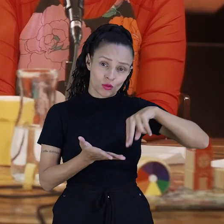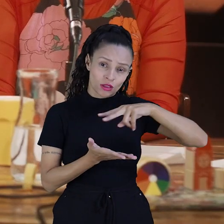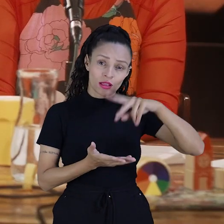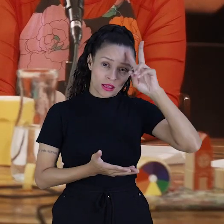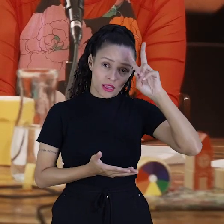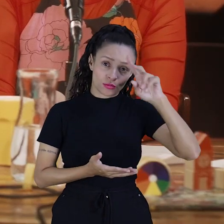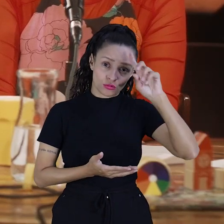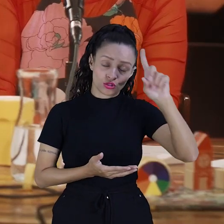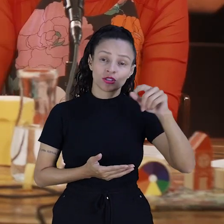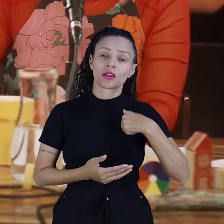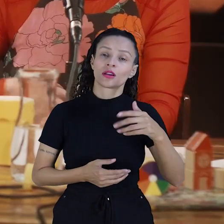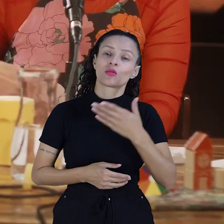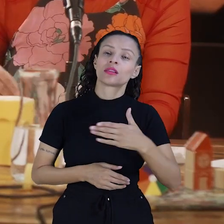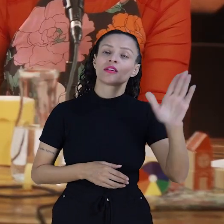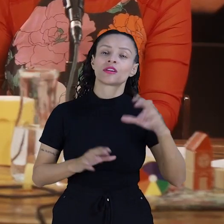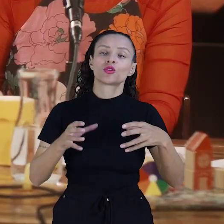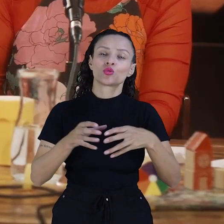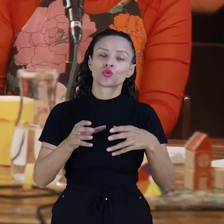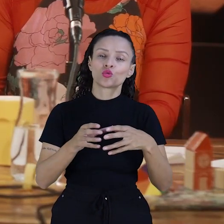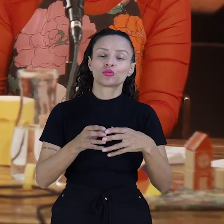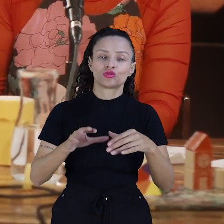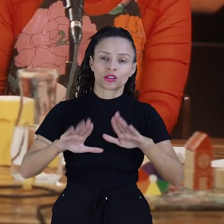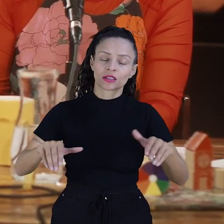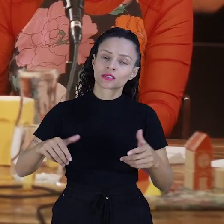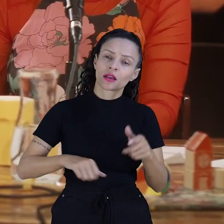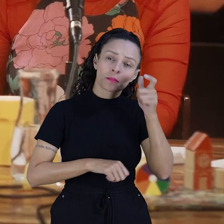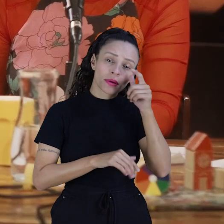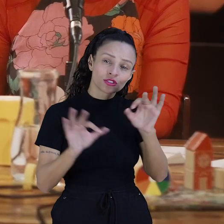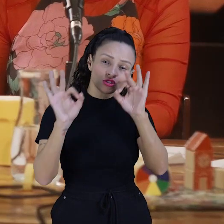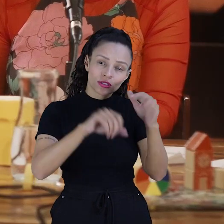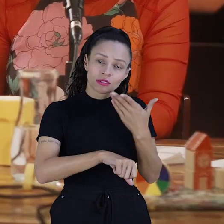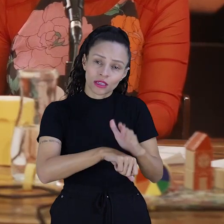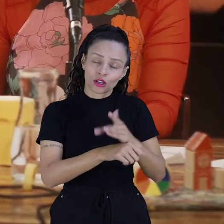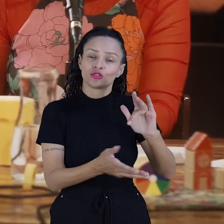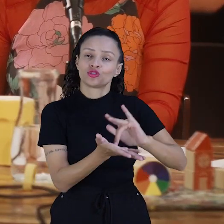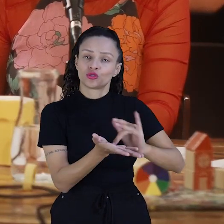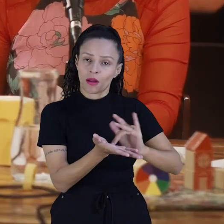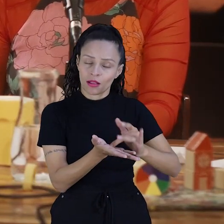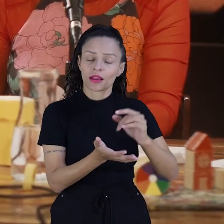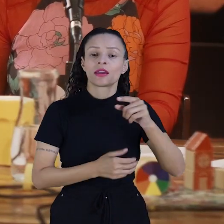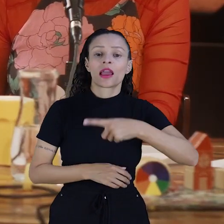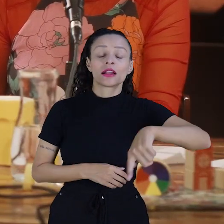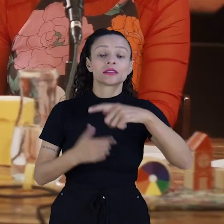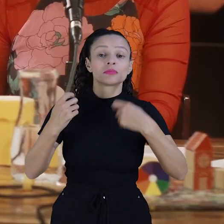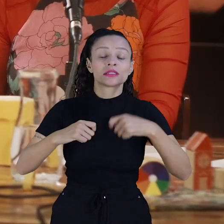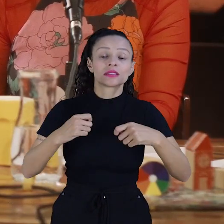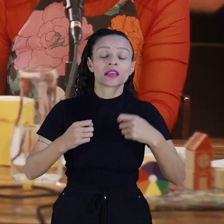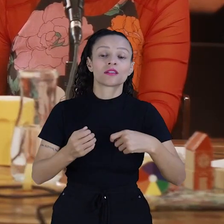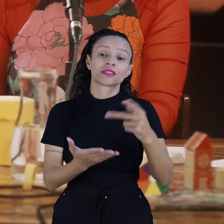lembro o dia que eu levei um grupo de crianças para assistir um ensaio do balé e eles tinham que